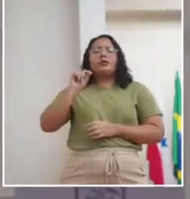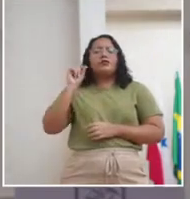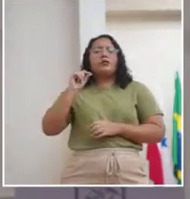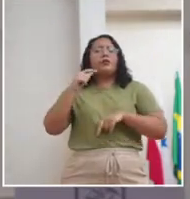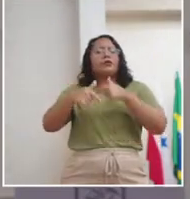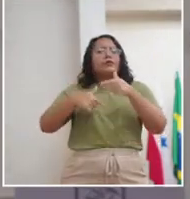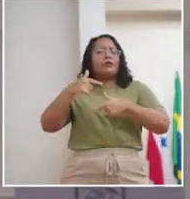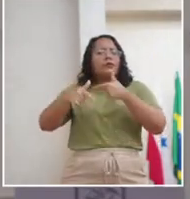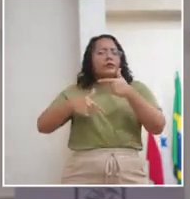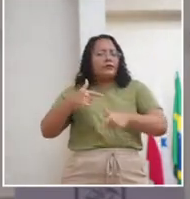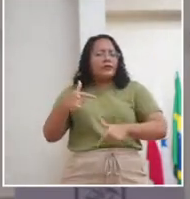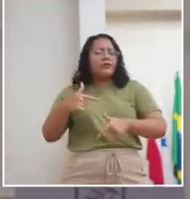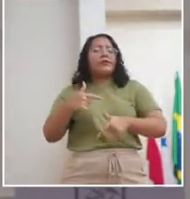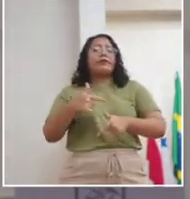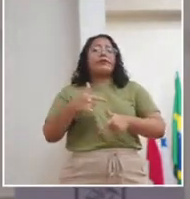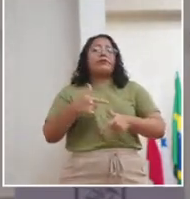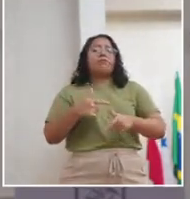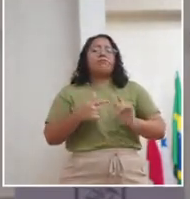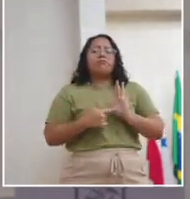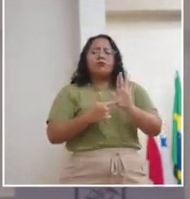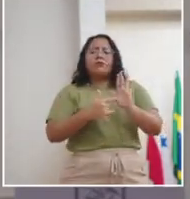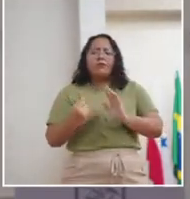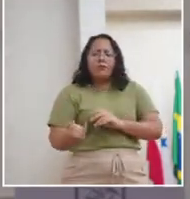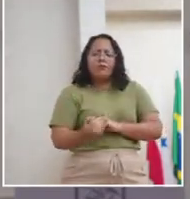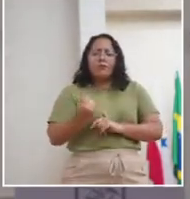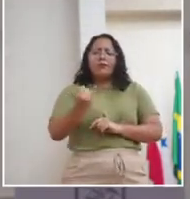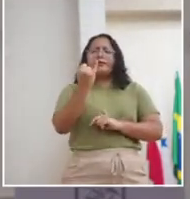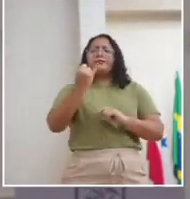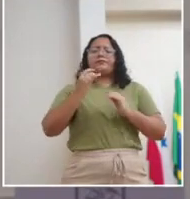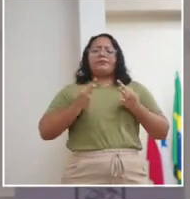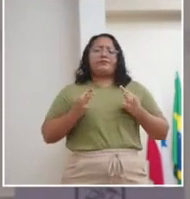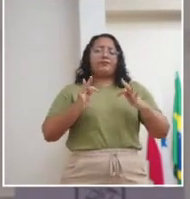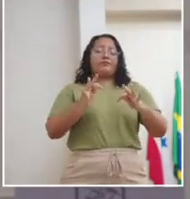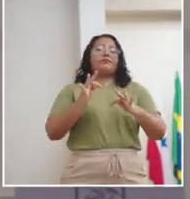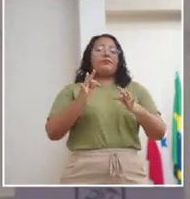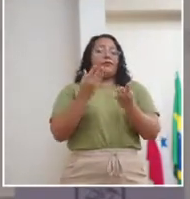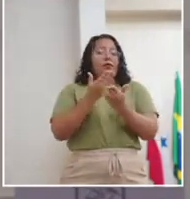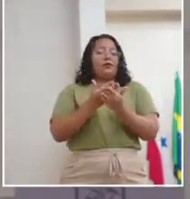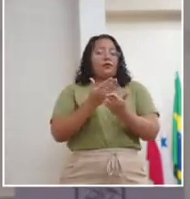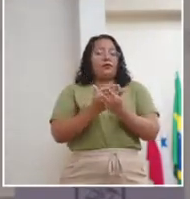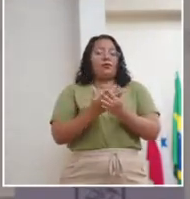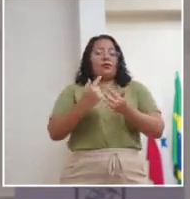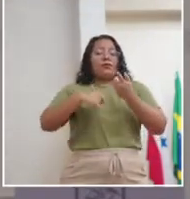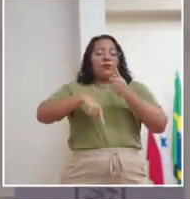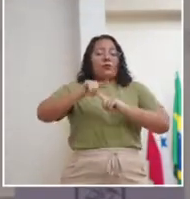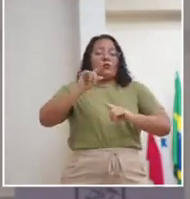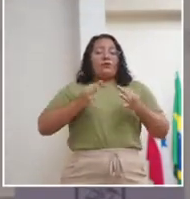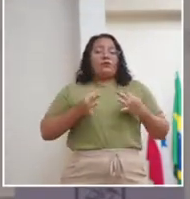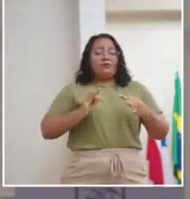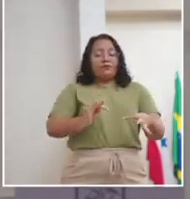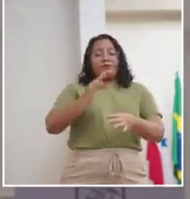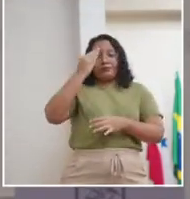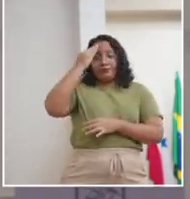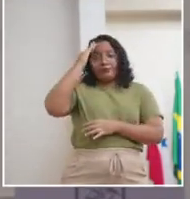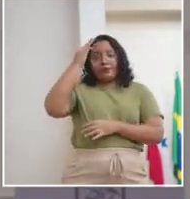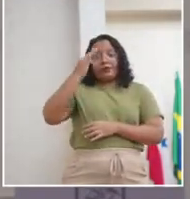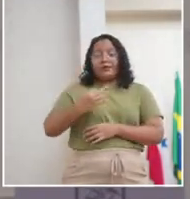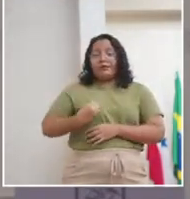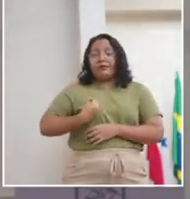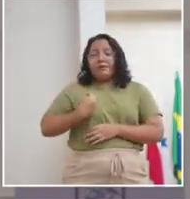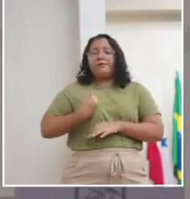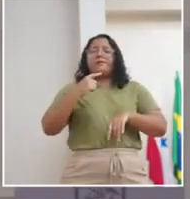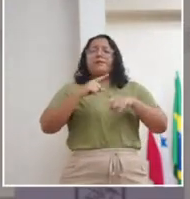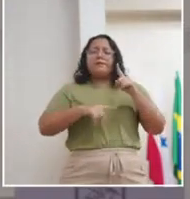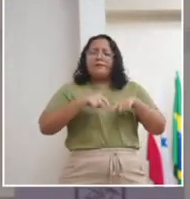por Berta, dava importância para a tecnologia e o estudo da evolução tecnológica para a compreensão da vida material